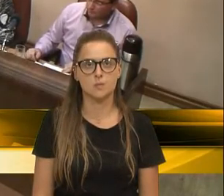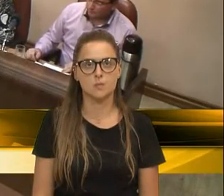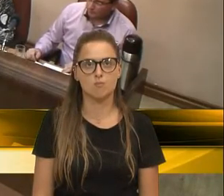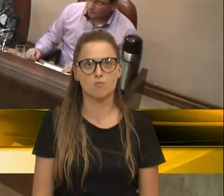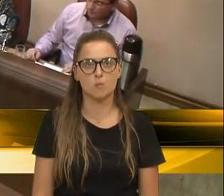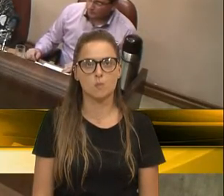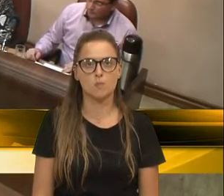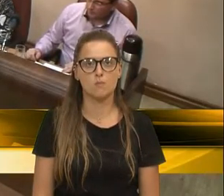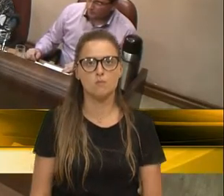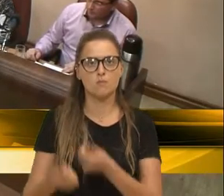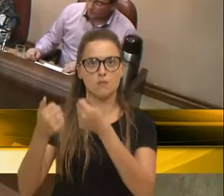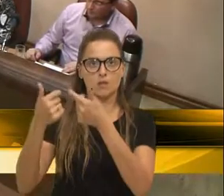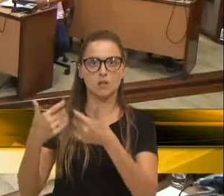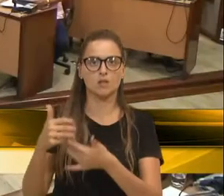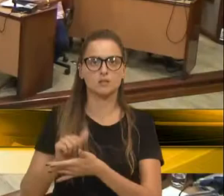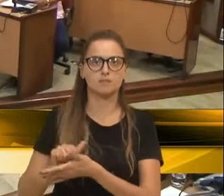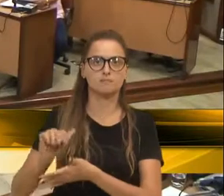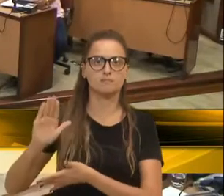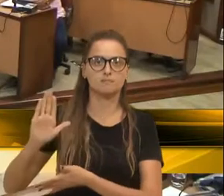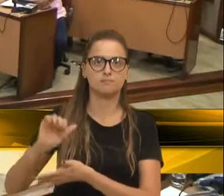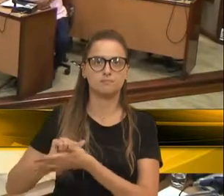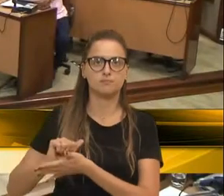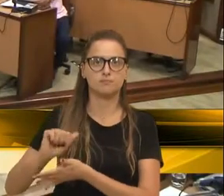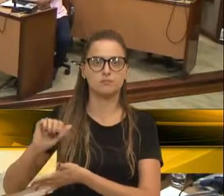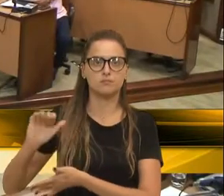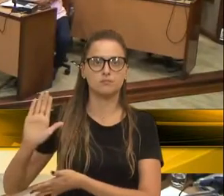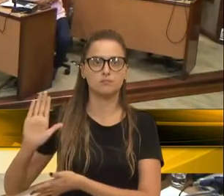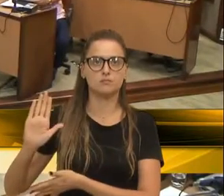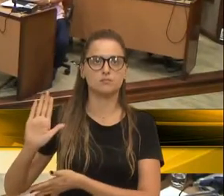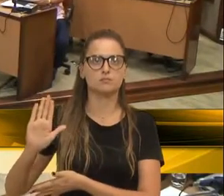Para declarar o voto. Peço a palavra.